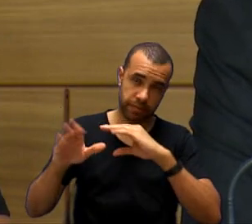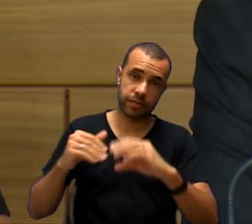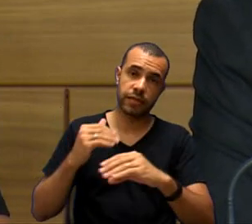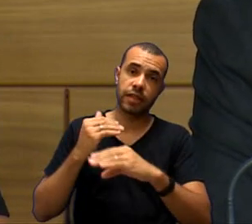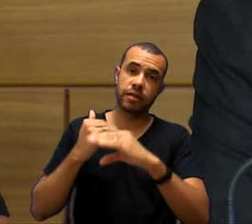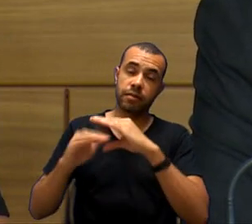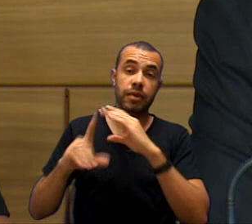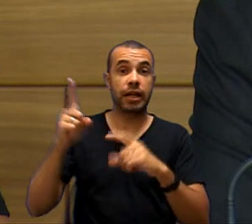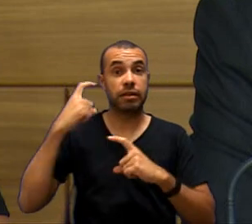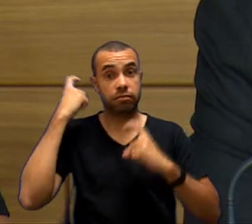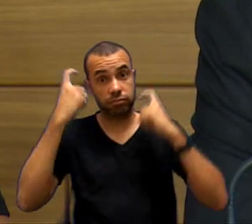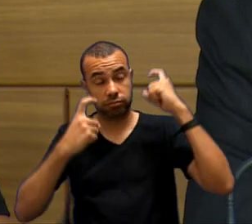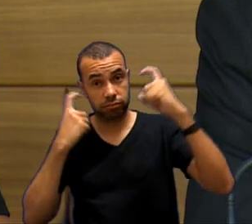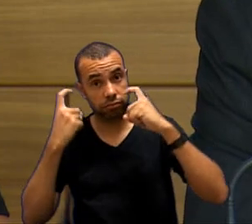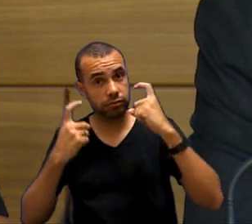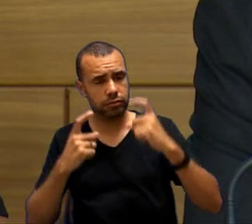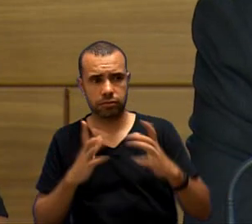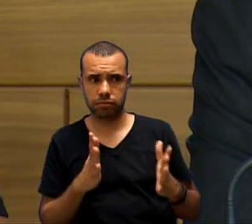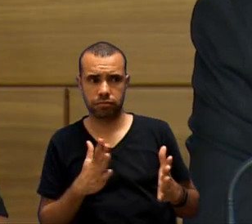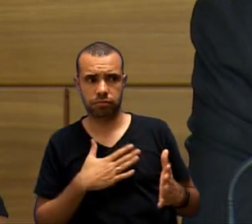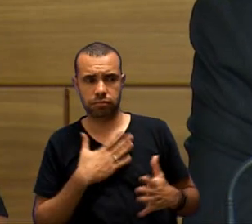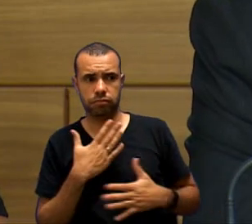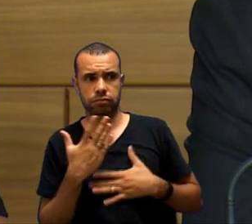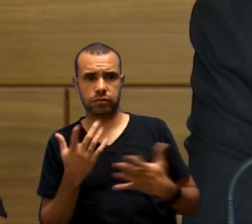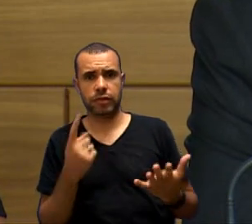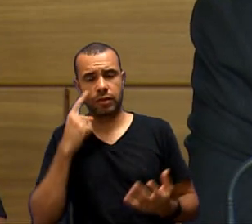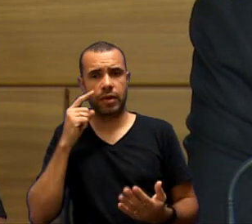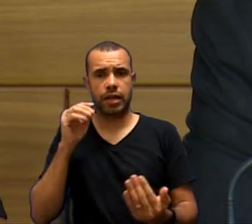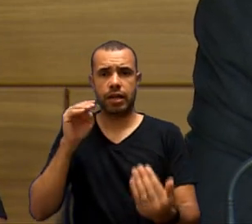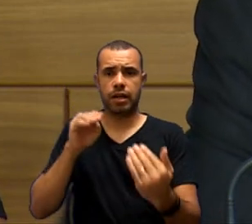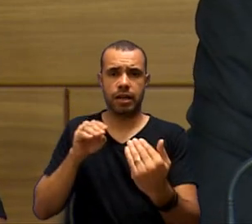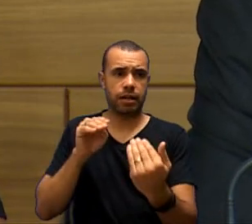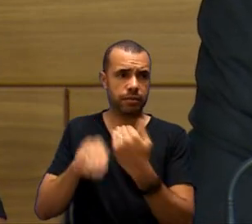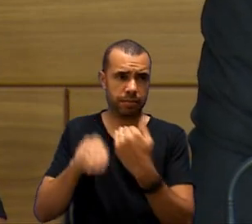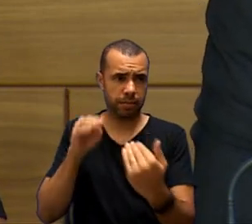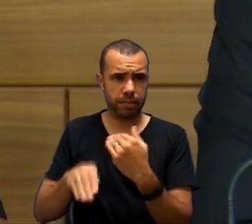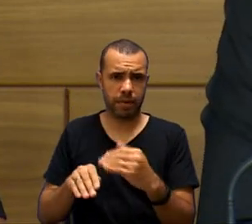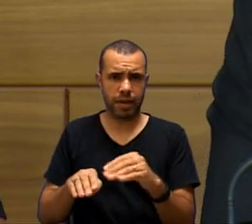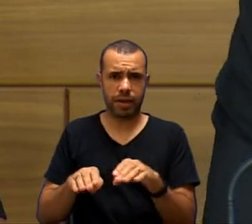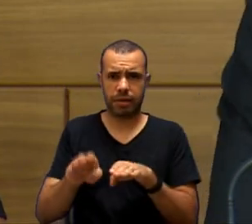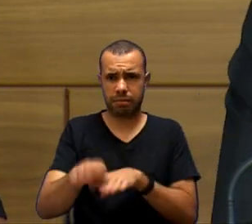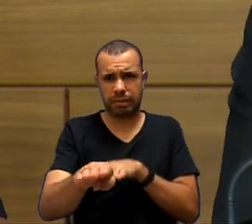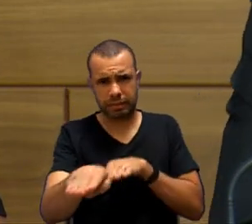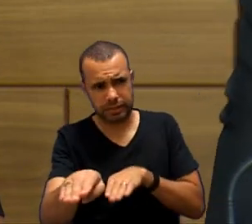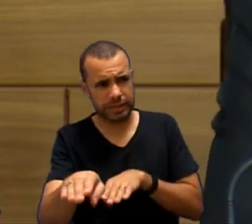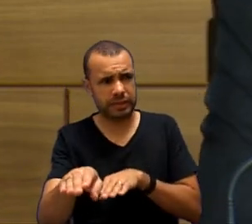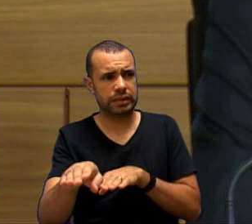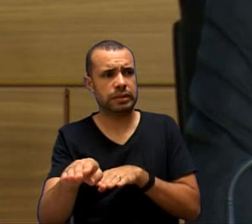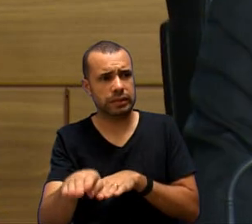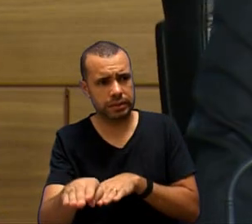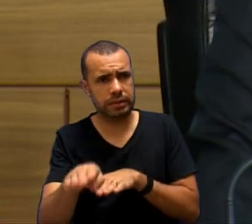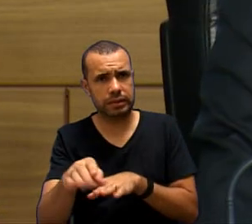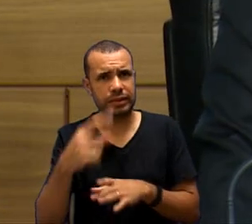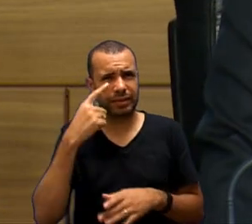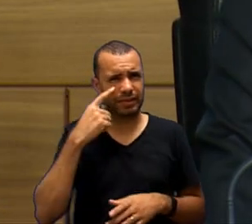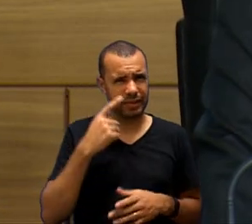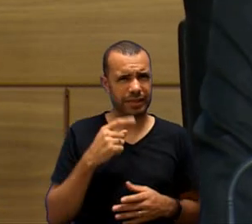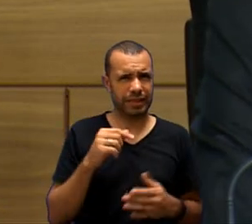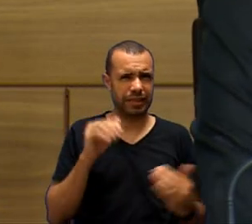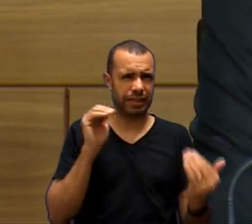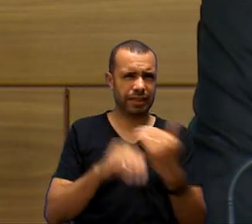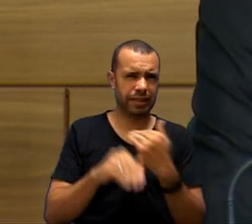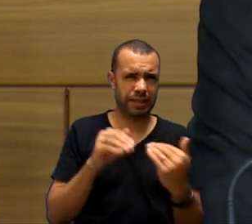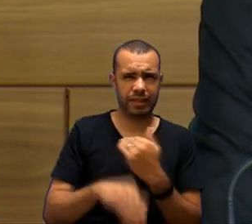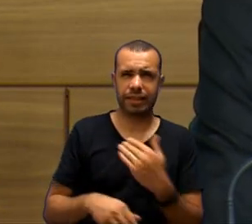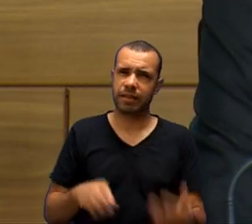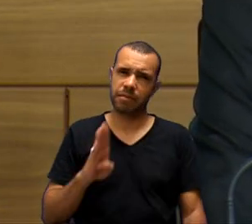grande da prefeita, que era o impacto no trânsito, tendo em vista o precedente da Avenida Itavuvu, do